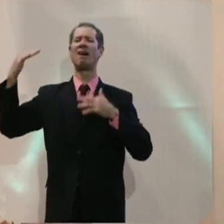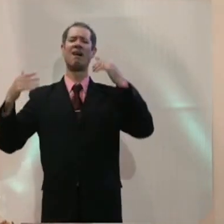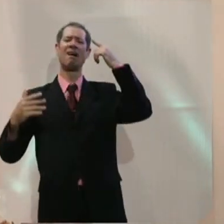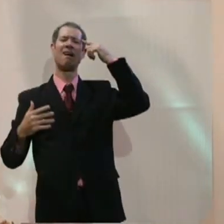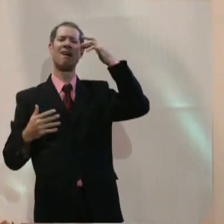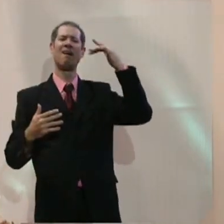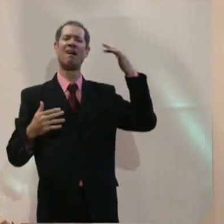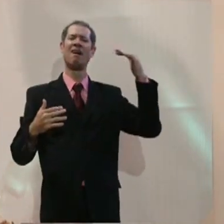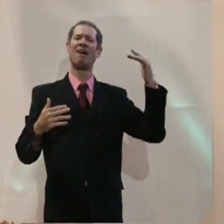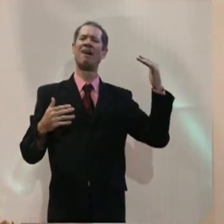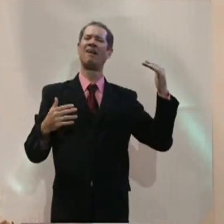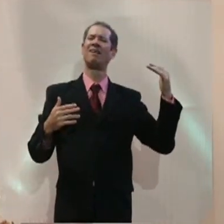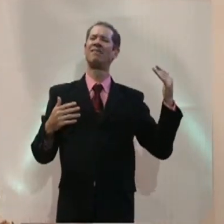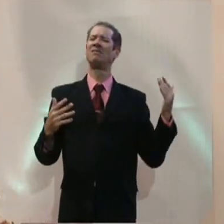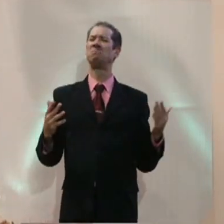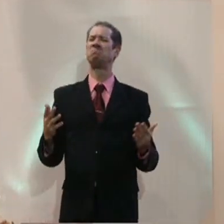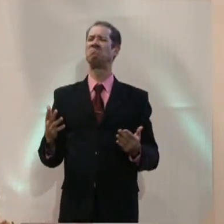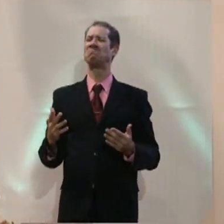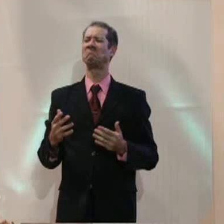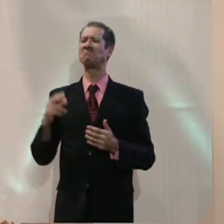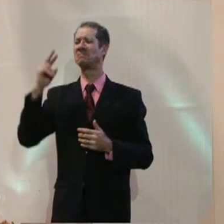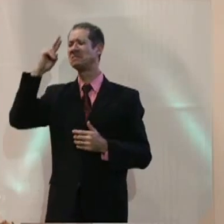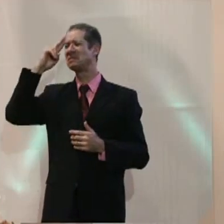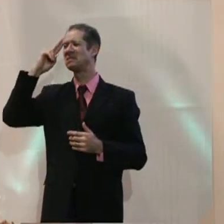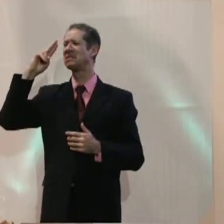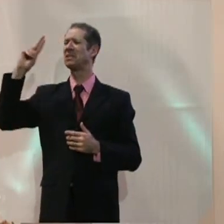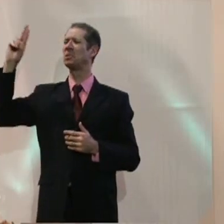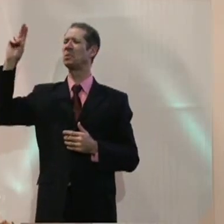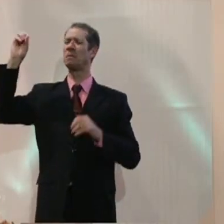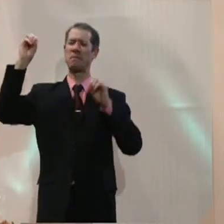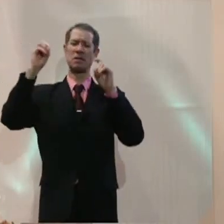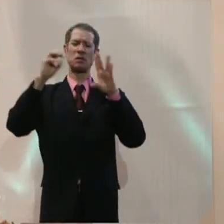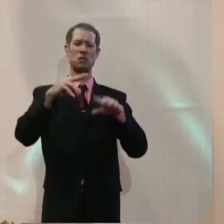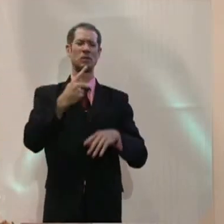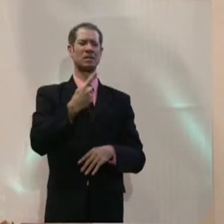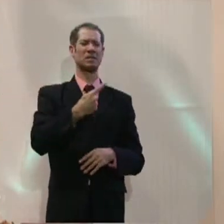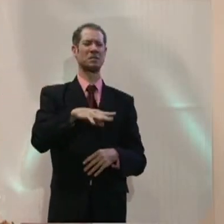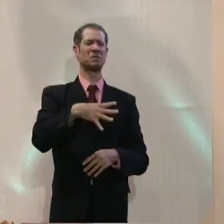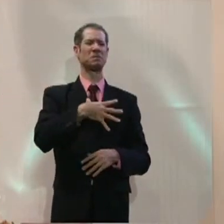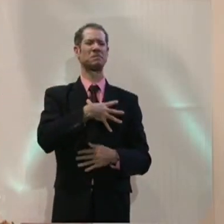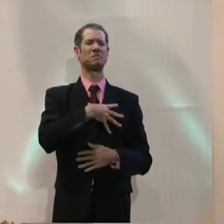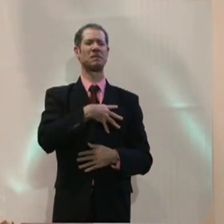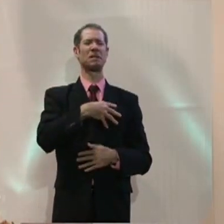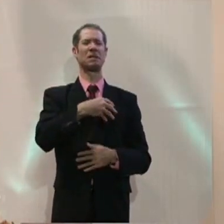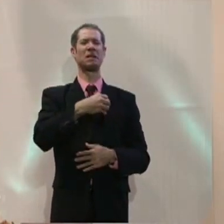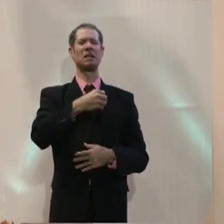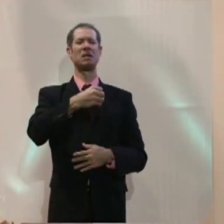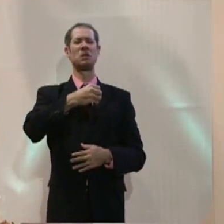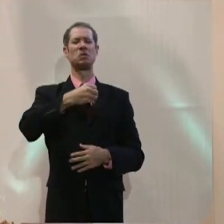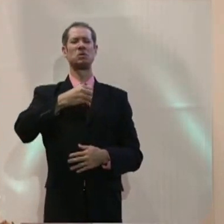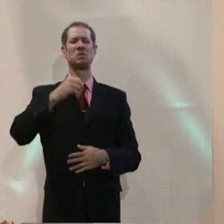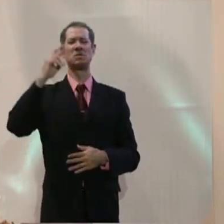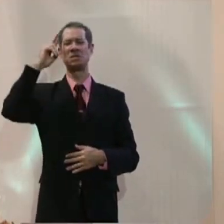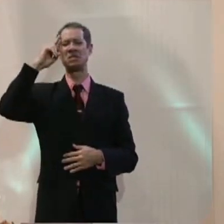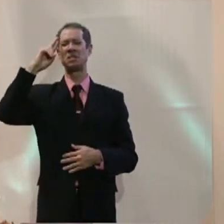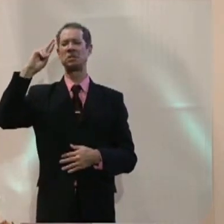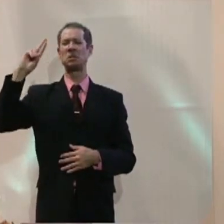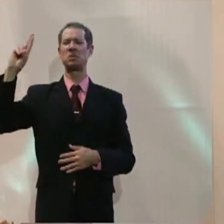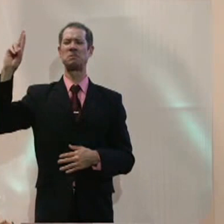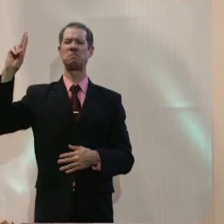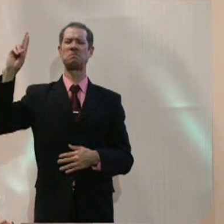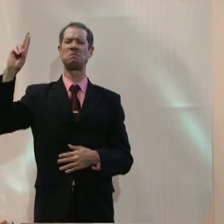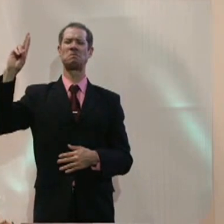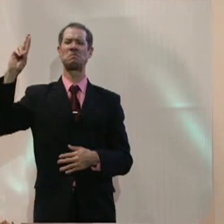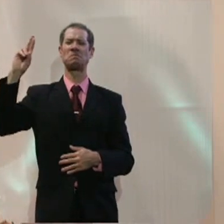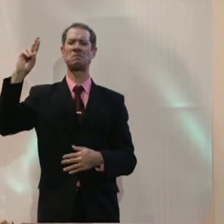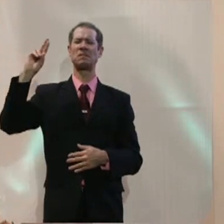E nesta hora eu te peço, visita os teus filhos com uma nova canção, com um hino de louvor.